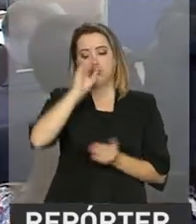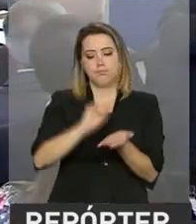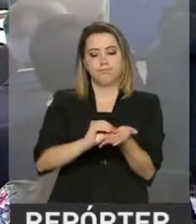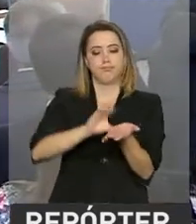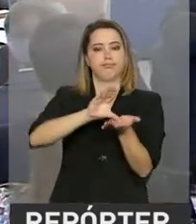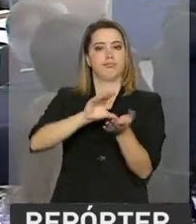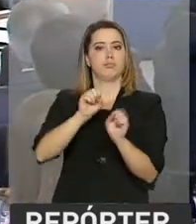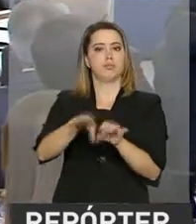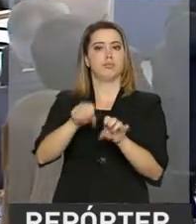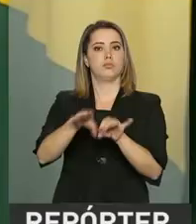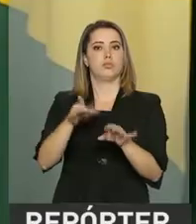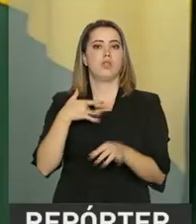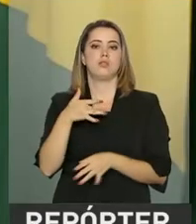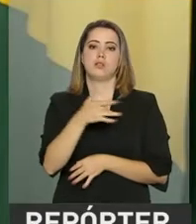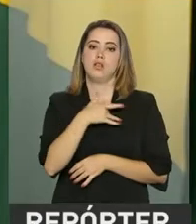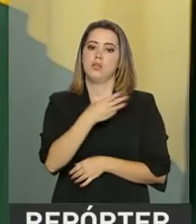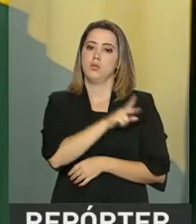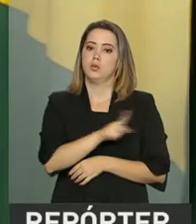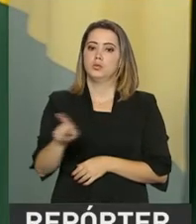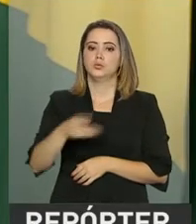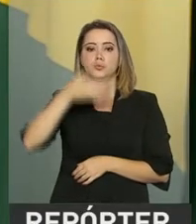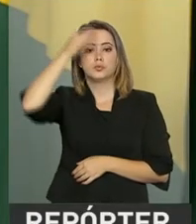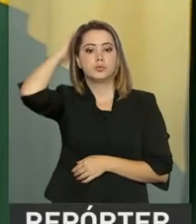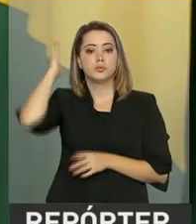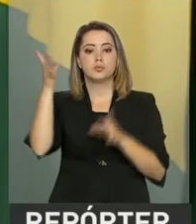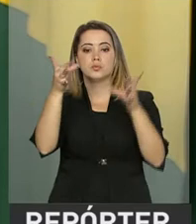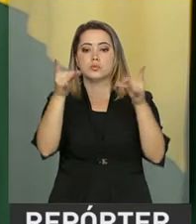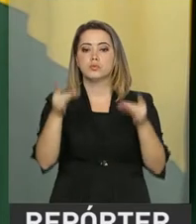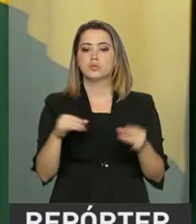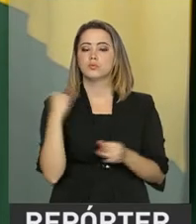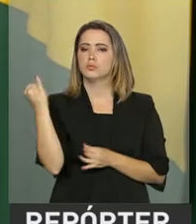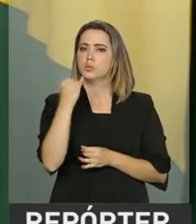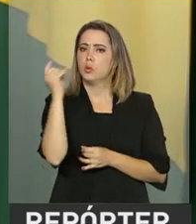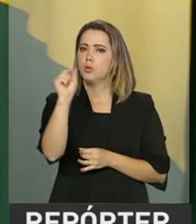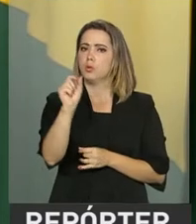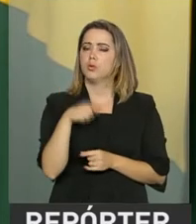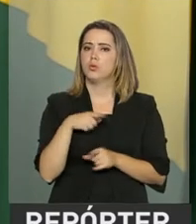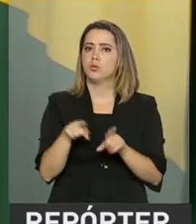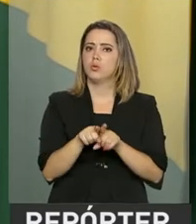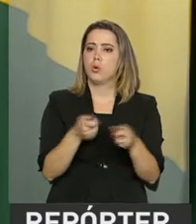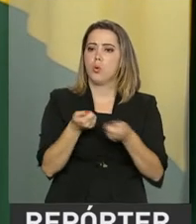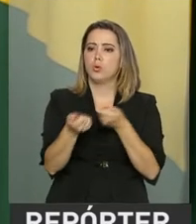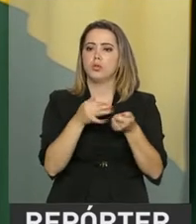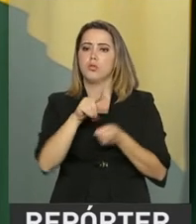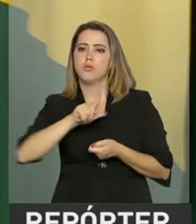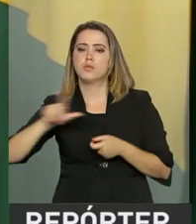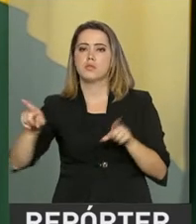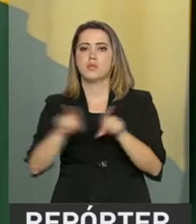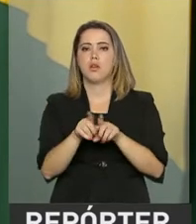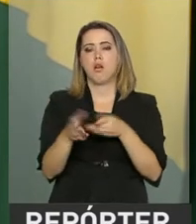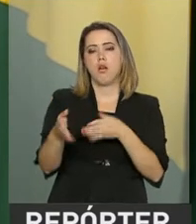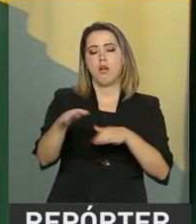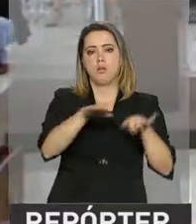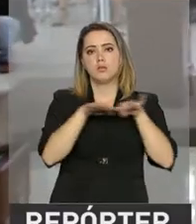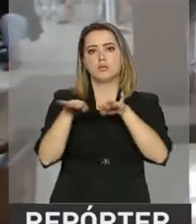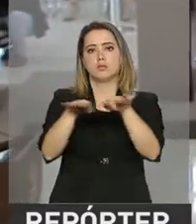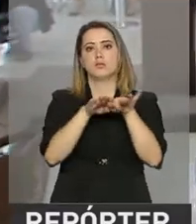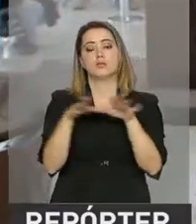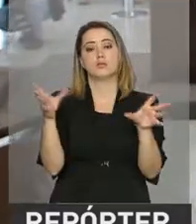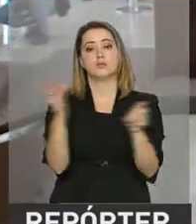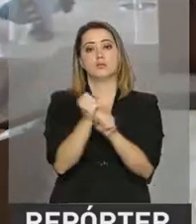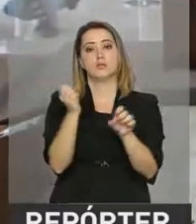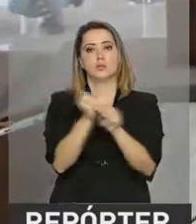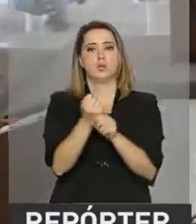e saúde o presidente michel temer destacou que o ajuste fiscal eo equilíbrio nas contas públicas não